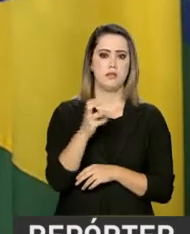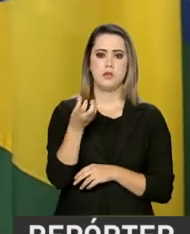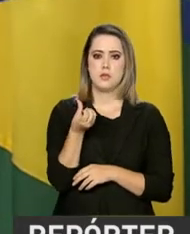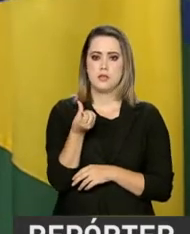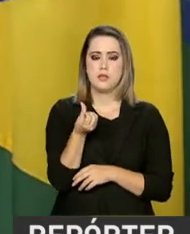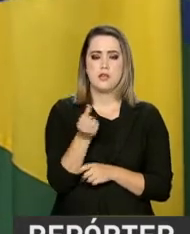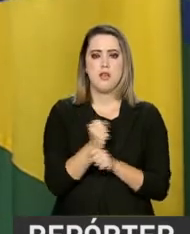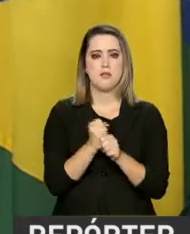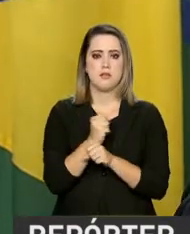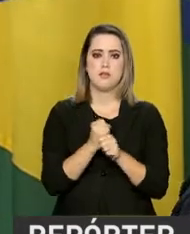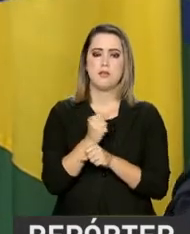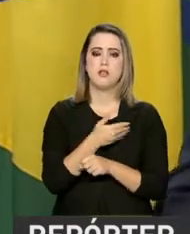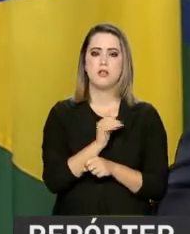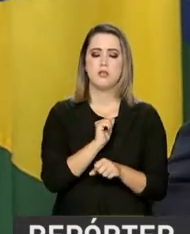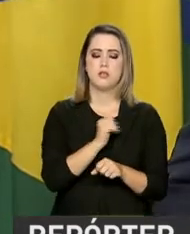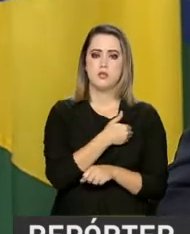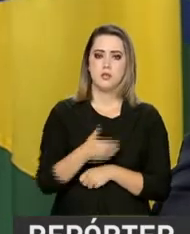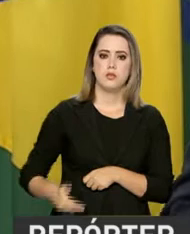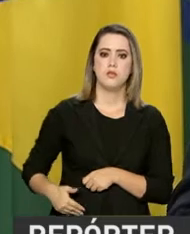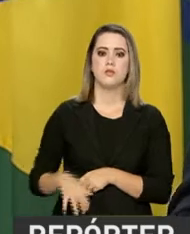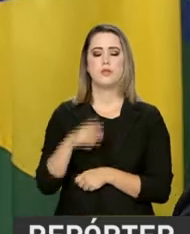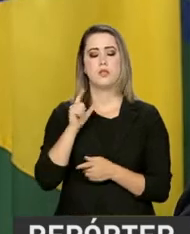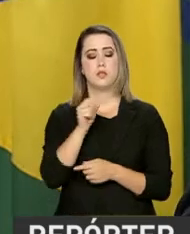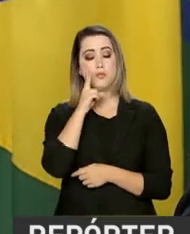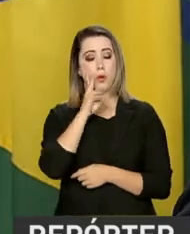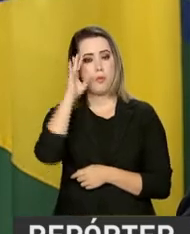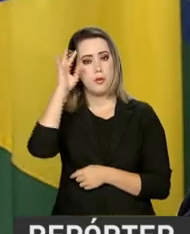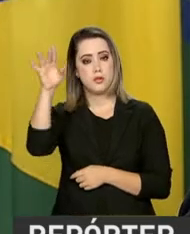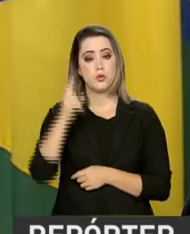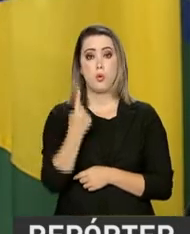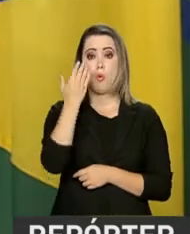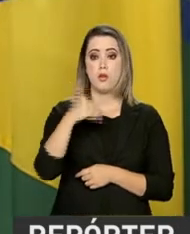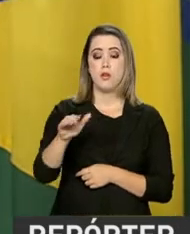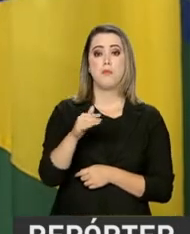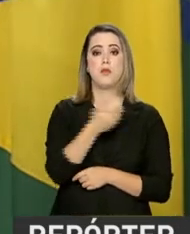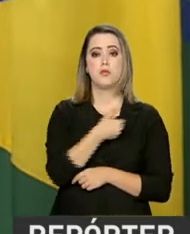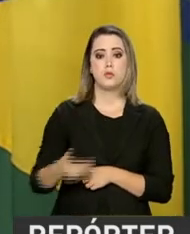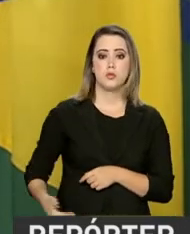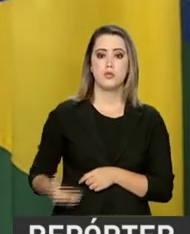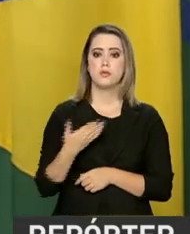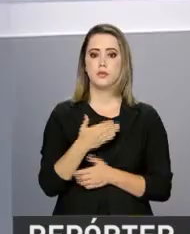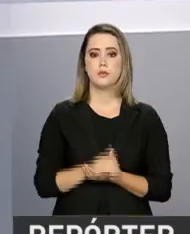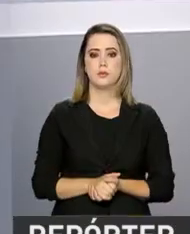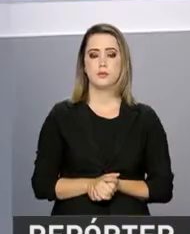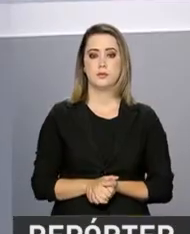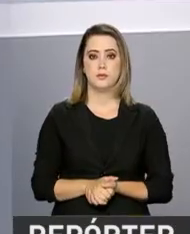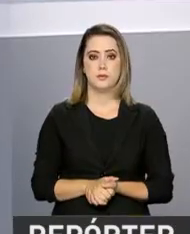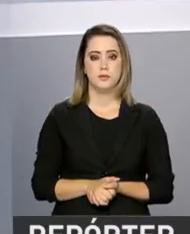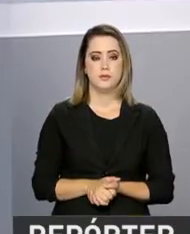imagine portanto o que poderemos fazer com mais um ano e meio de governo com um ficar à frente do ministério da saúde